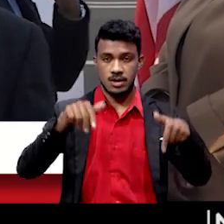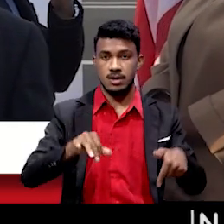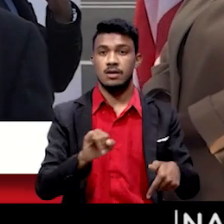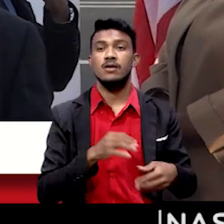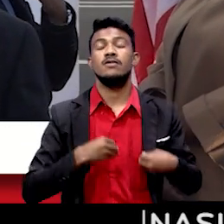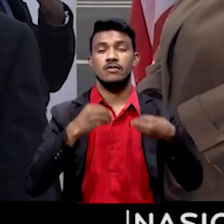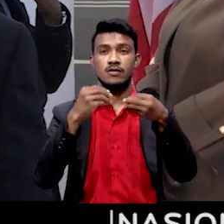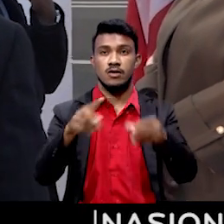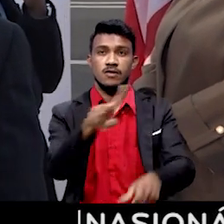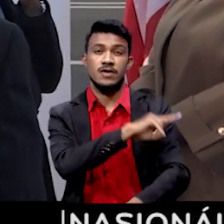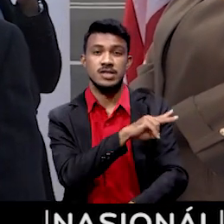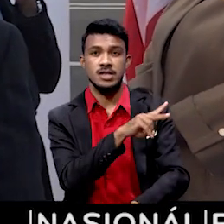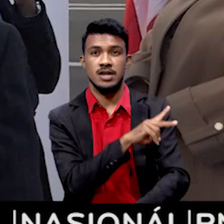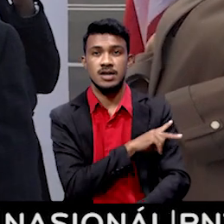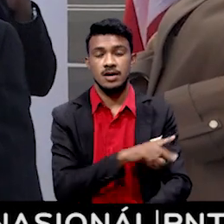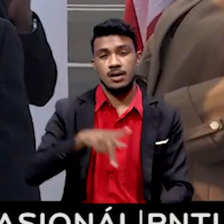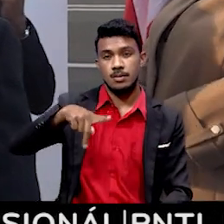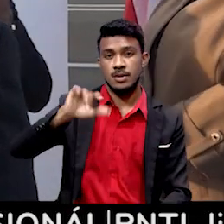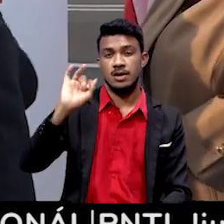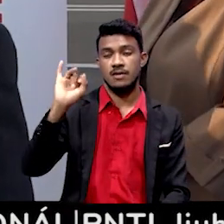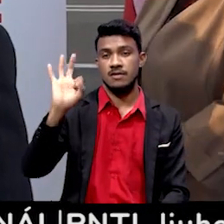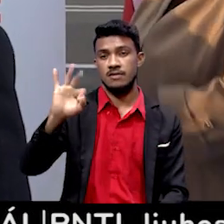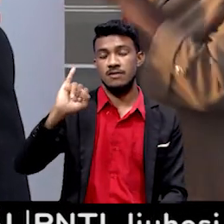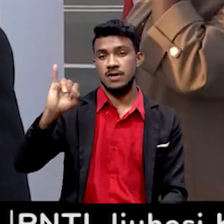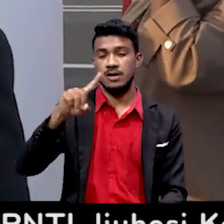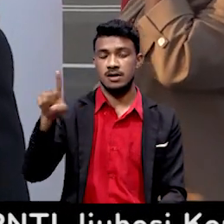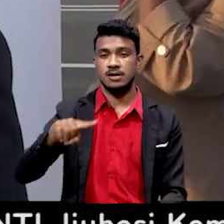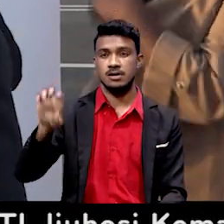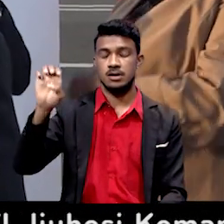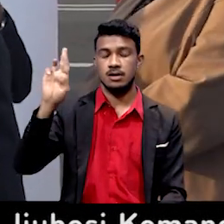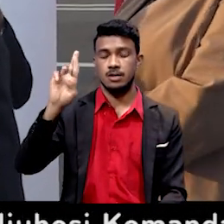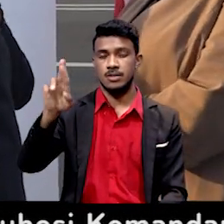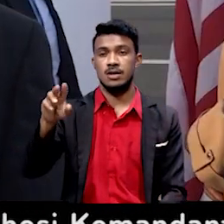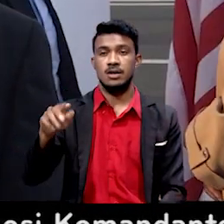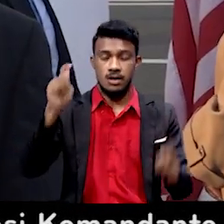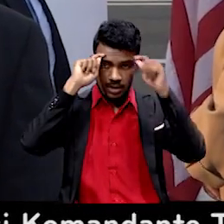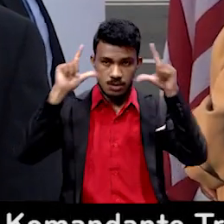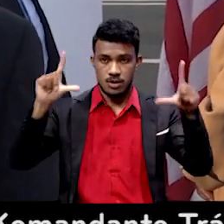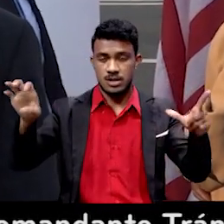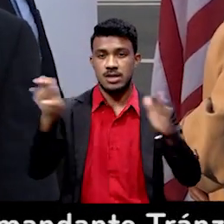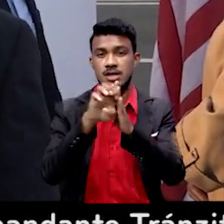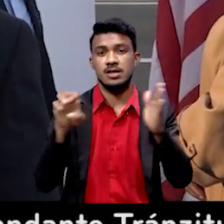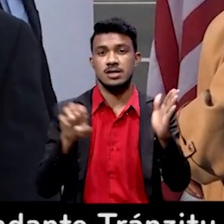entrega vacina Pfizer para Timor-Leste. Estados Unidos